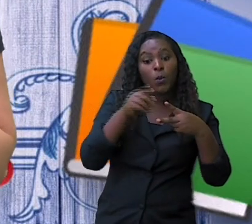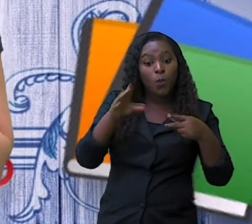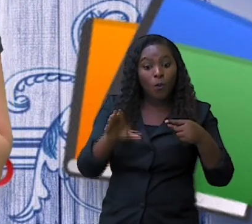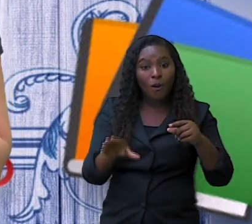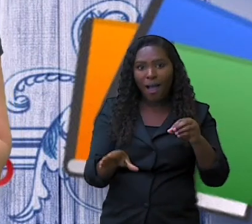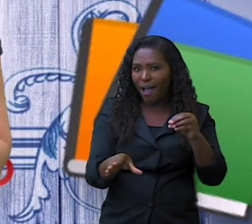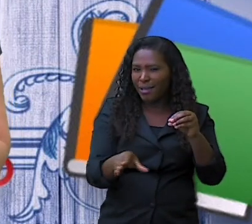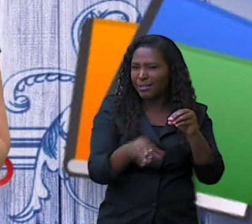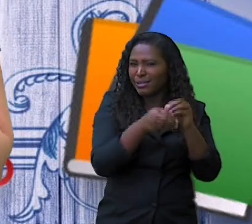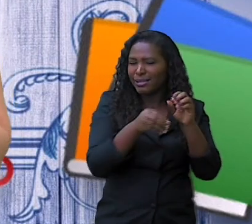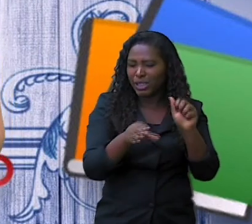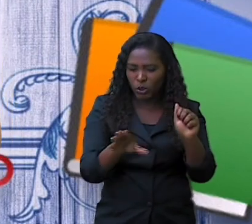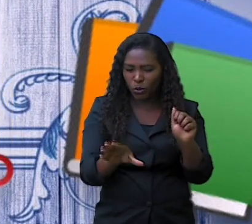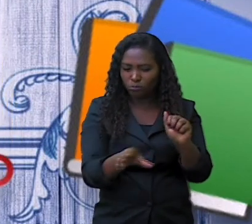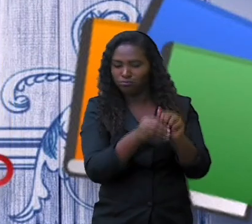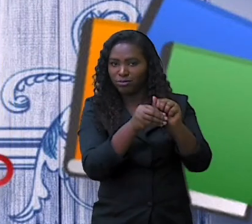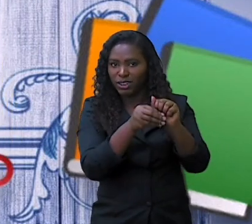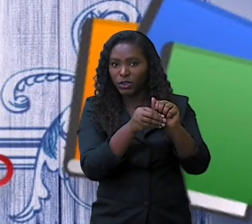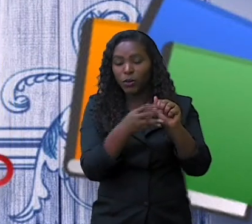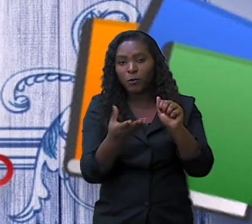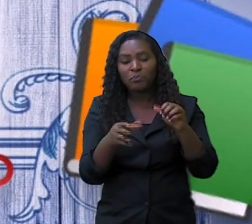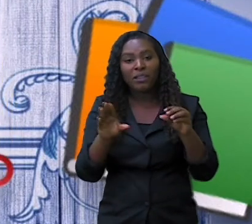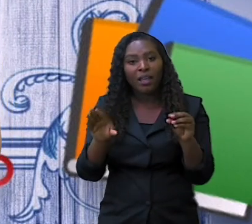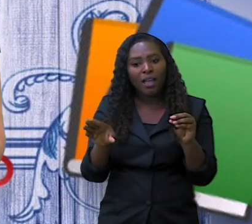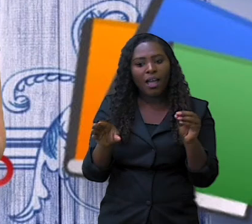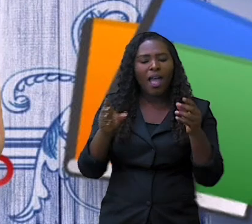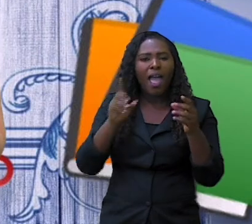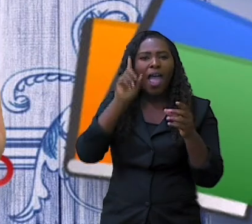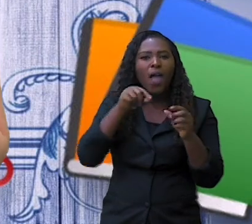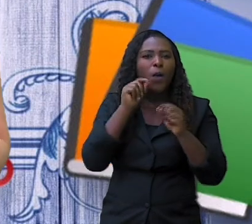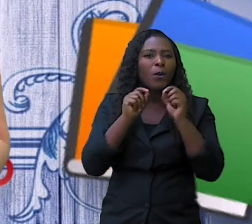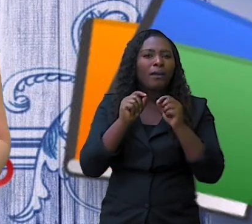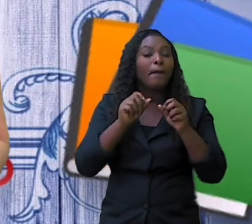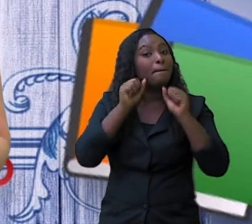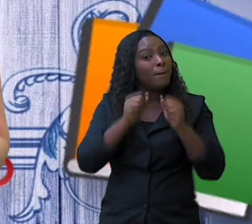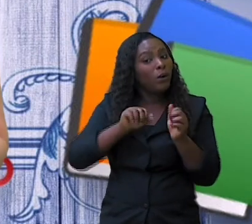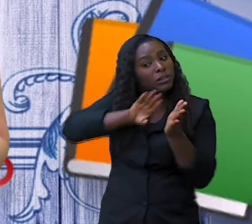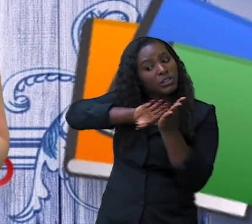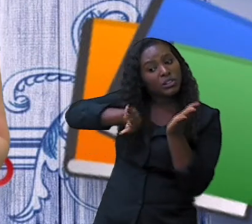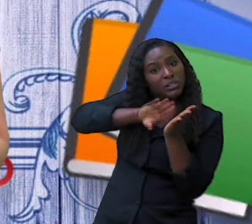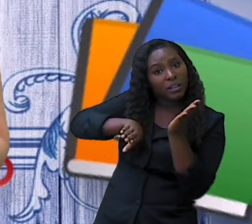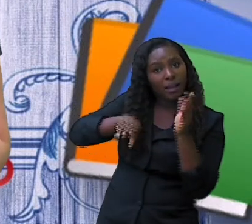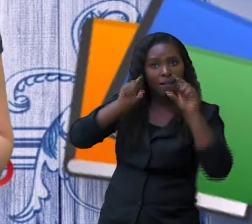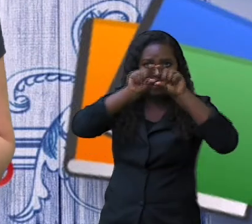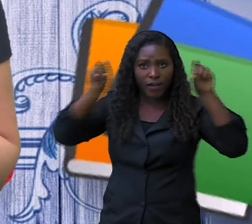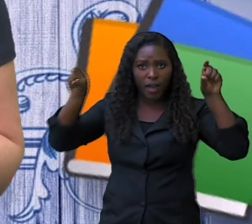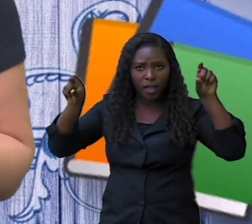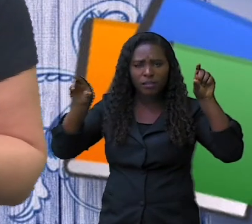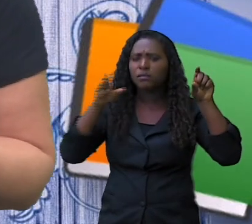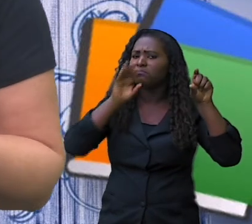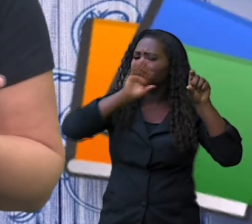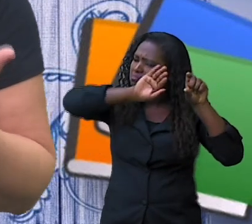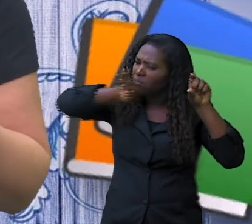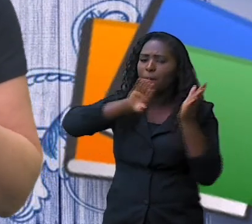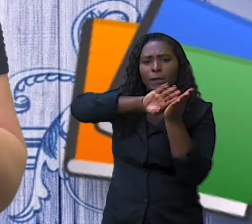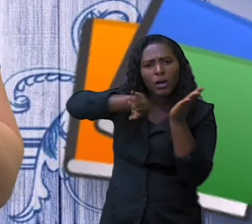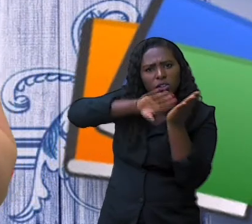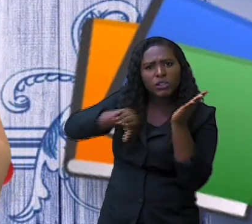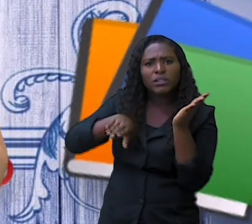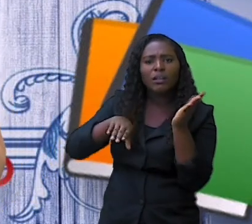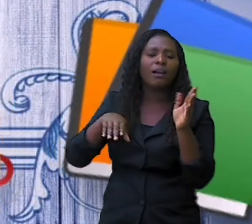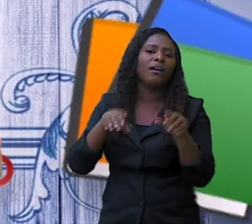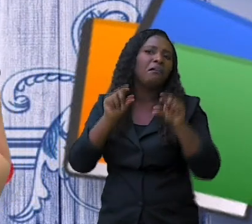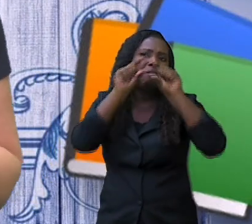porque o seu uso, contudo, poderá ser muito importante e essencial para transmitir aí a mensagem